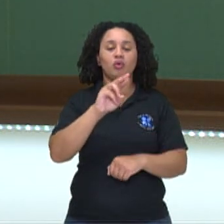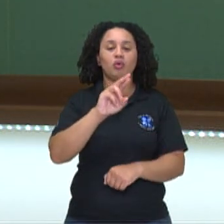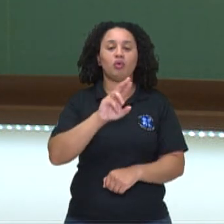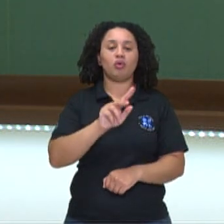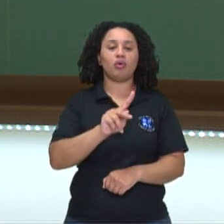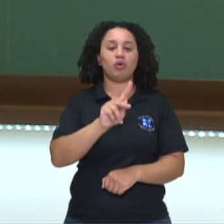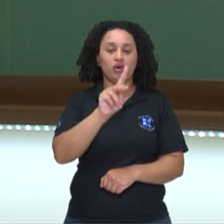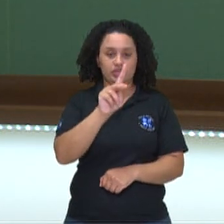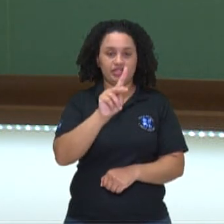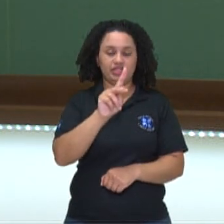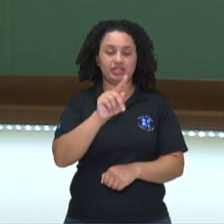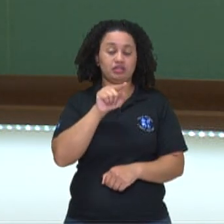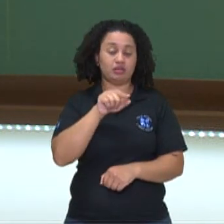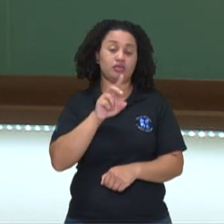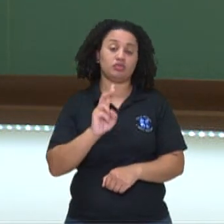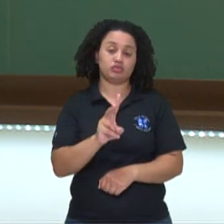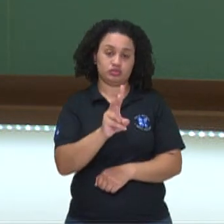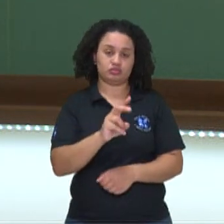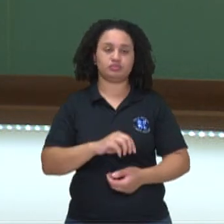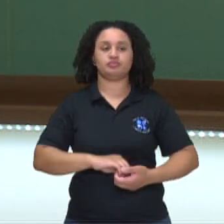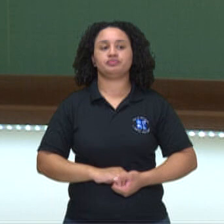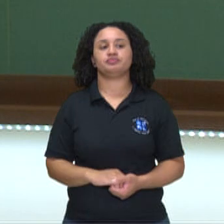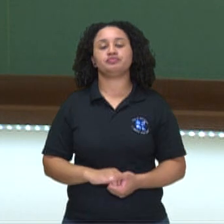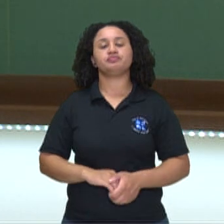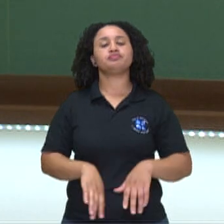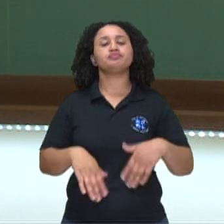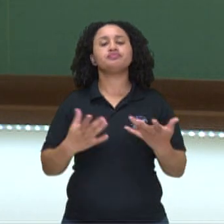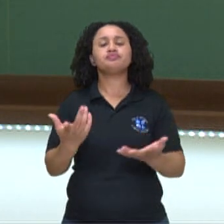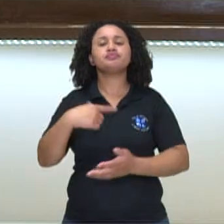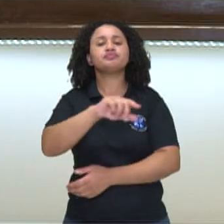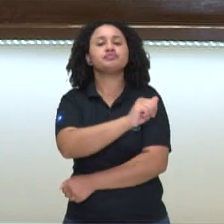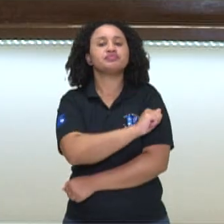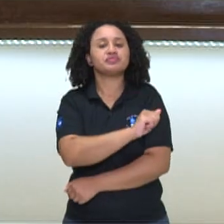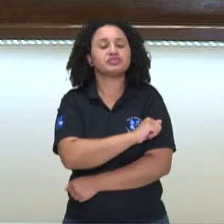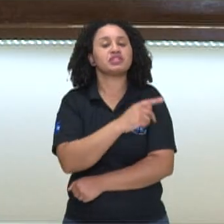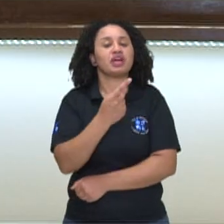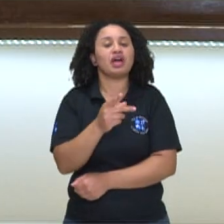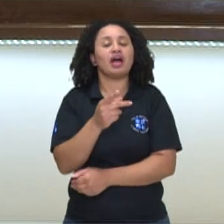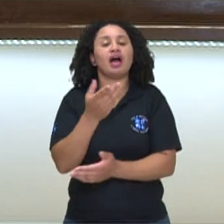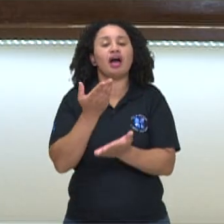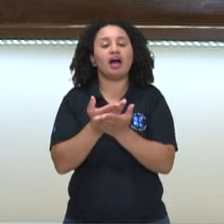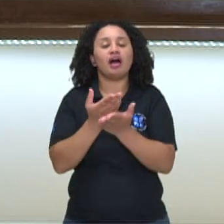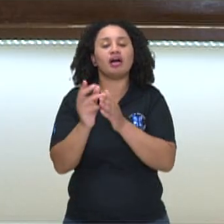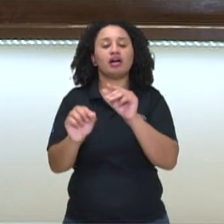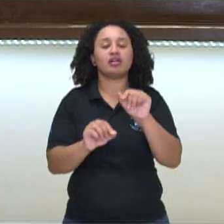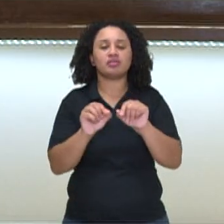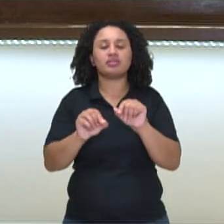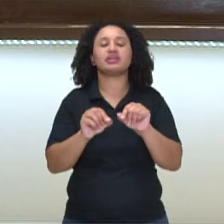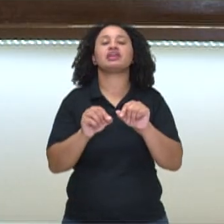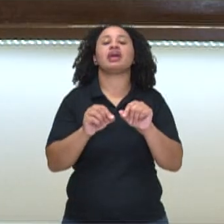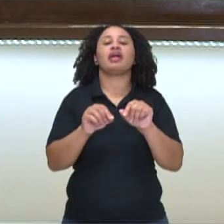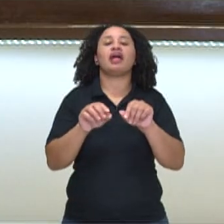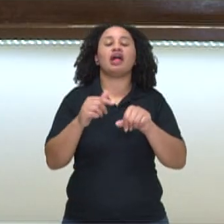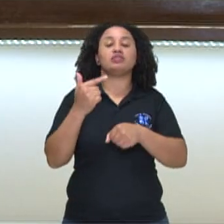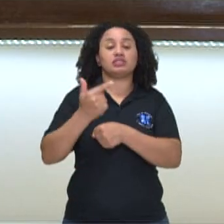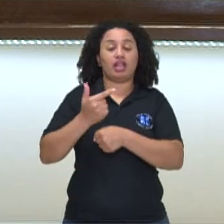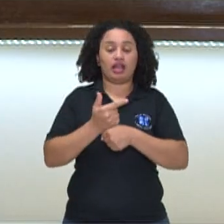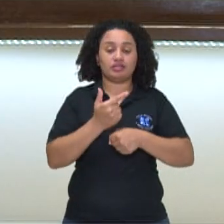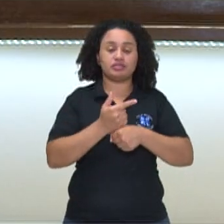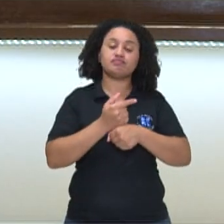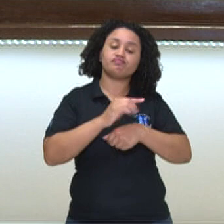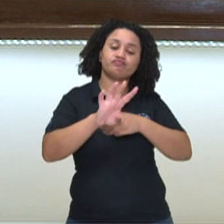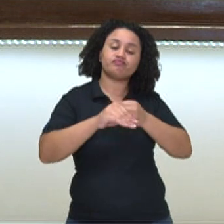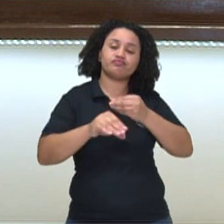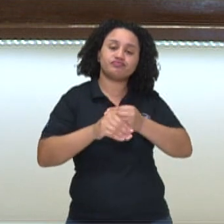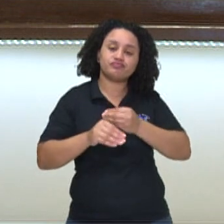auxiliar junto, ok? Students, nessa aula nós ampliamos o nosso repertório lexical por meio dos textos